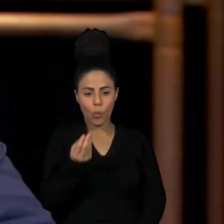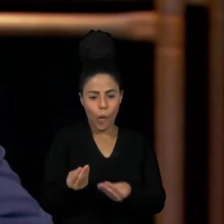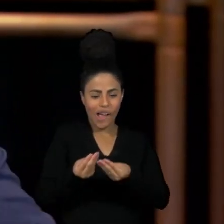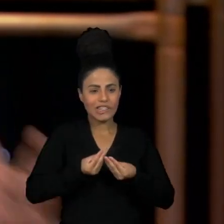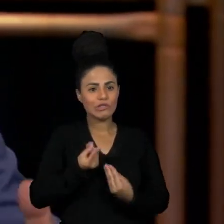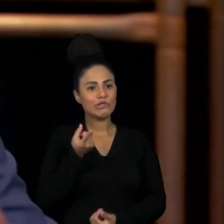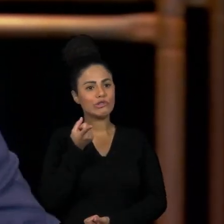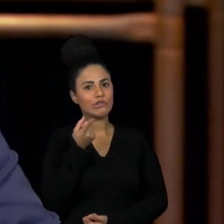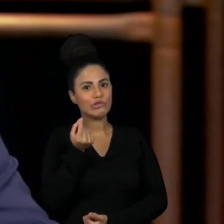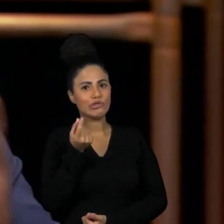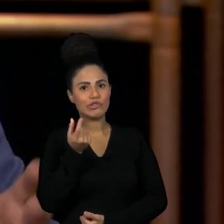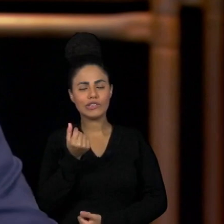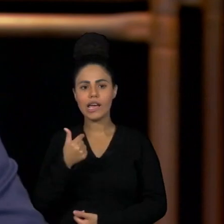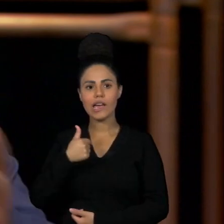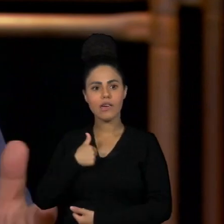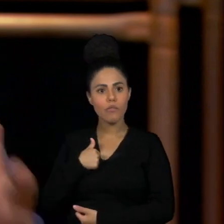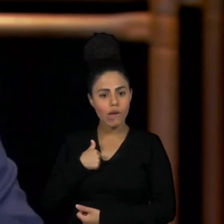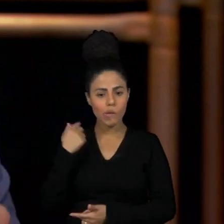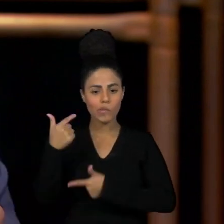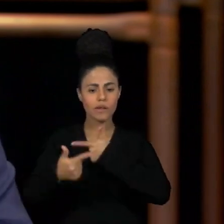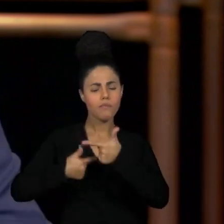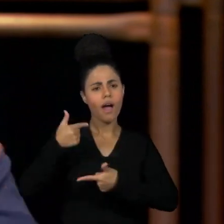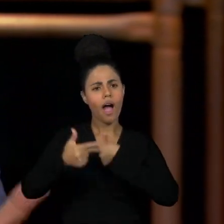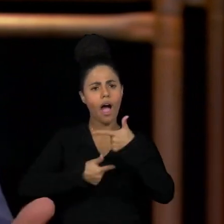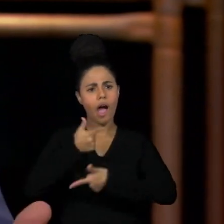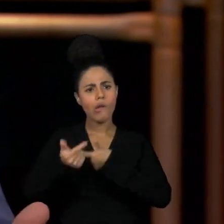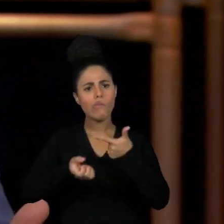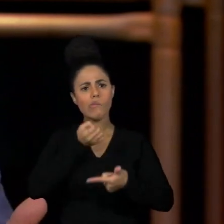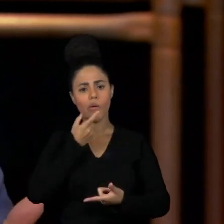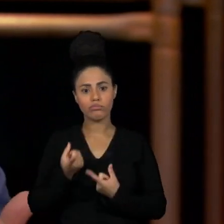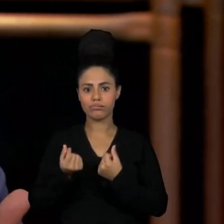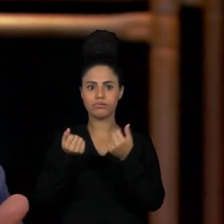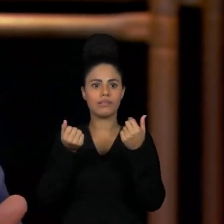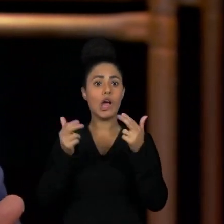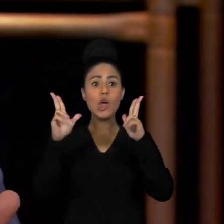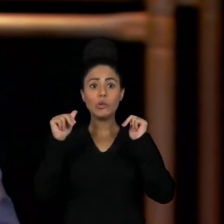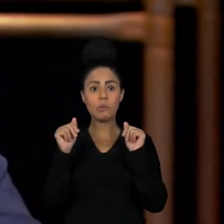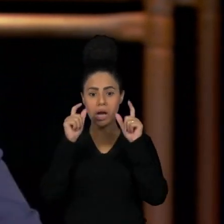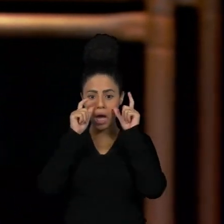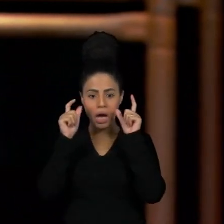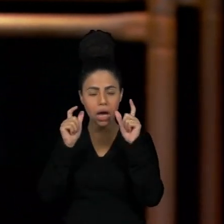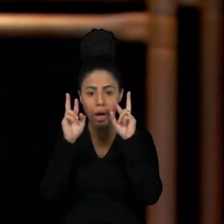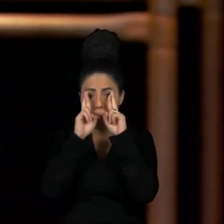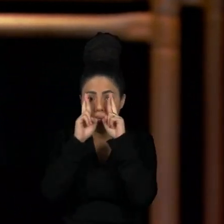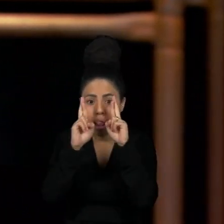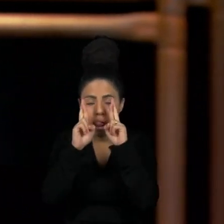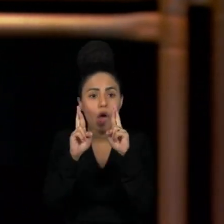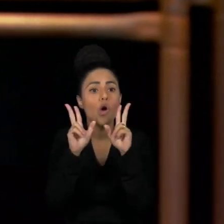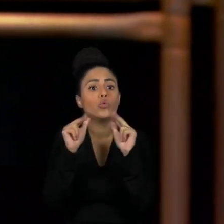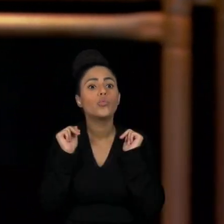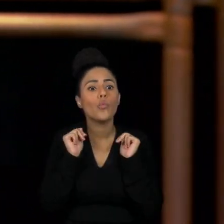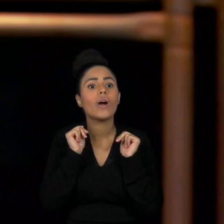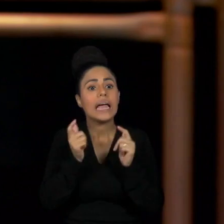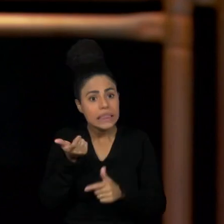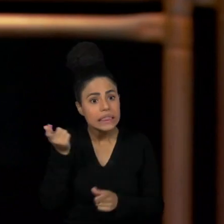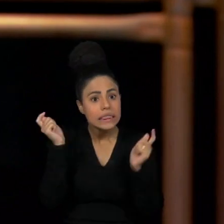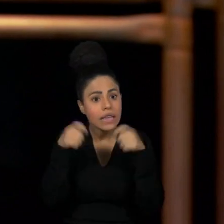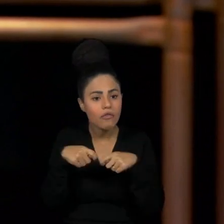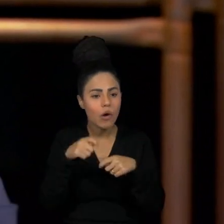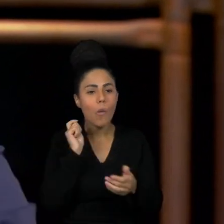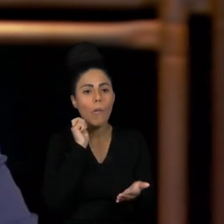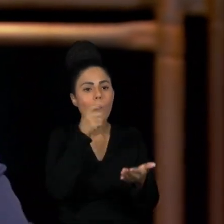né, fiz ali alguns trabalhos que realmente me deram dinheiro que eu nunca tinha visto, eu lembro que dava para comprar um apartamento